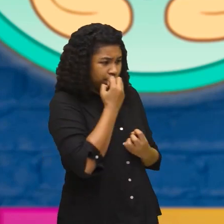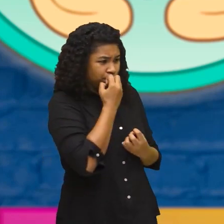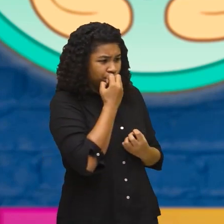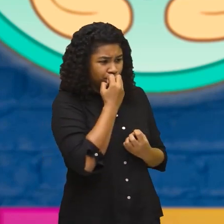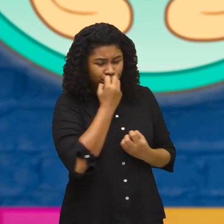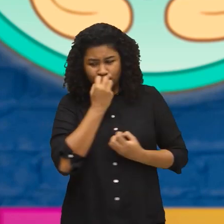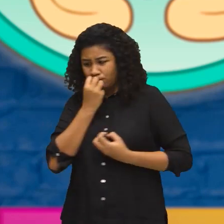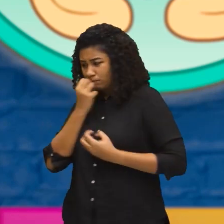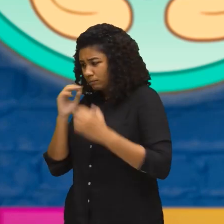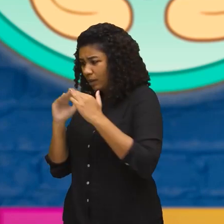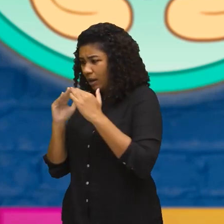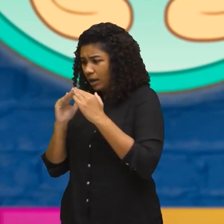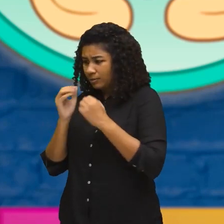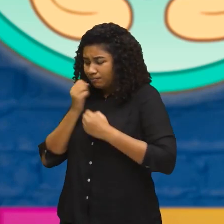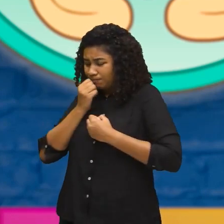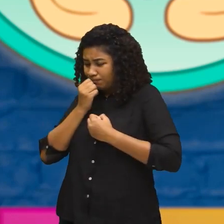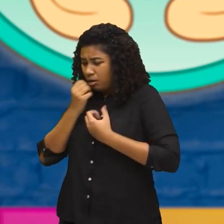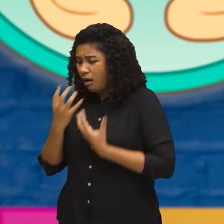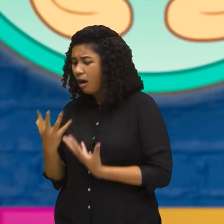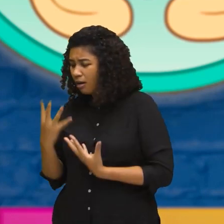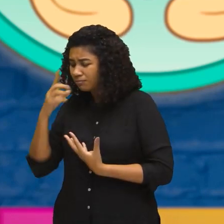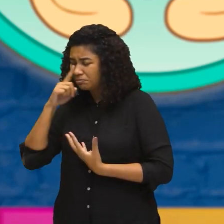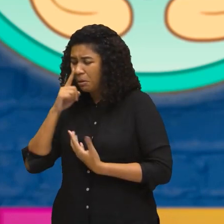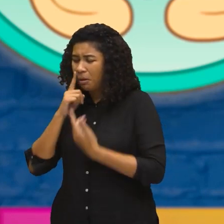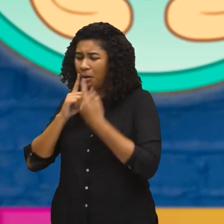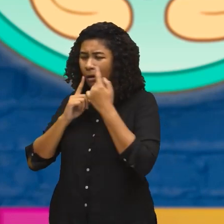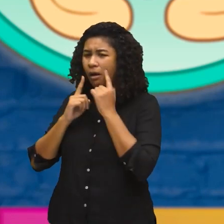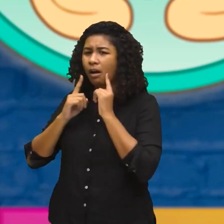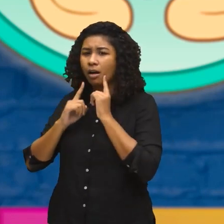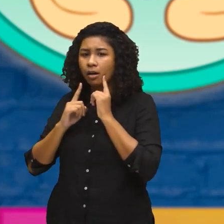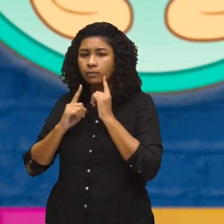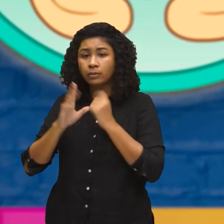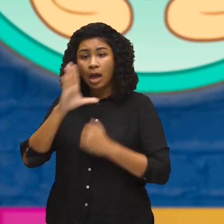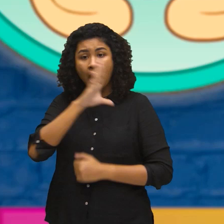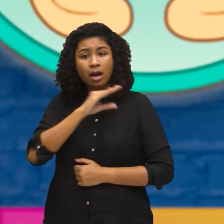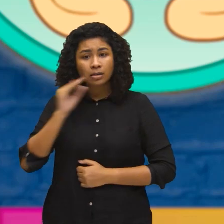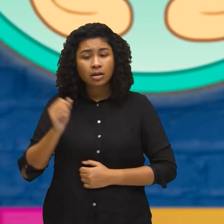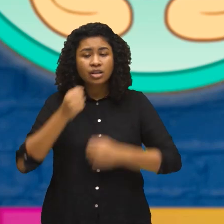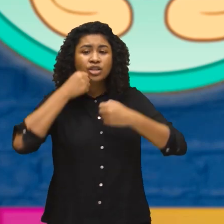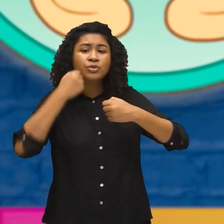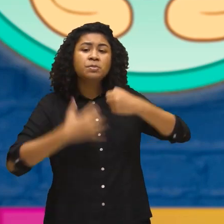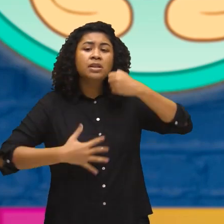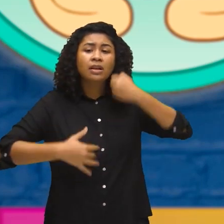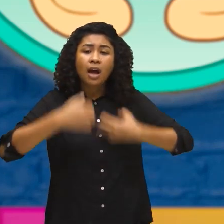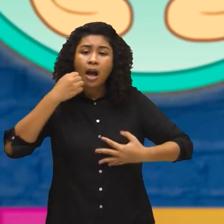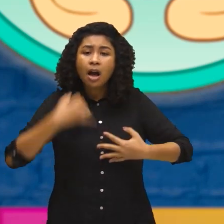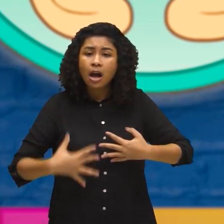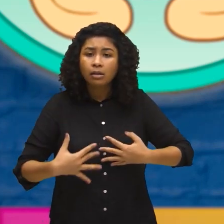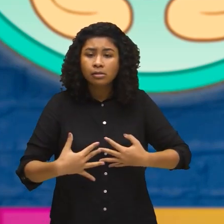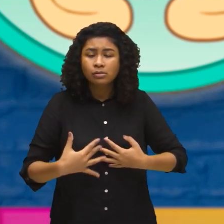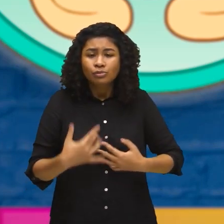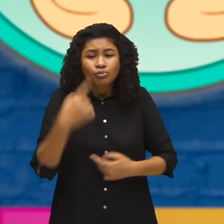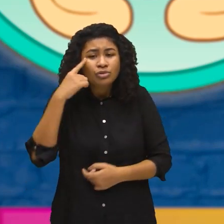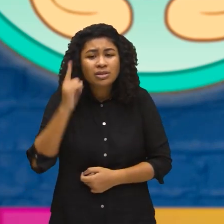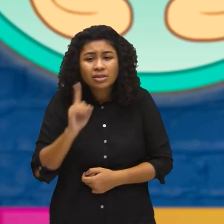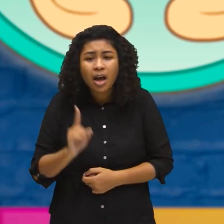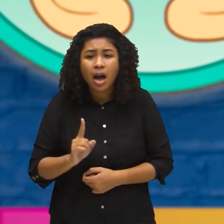dessa forma. Mas você fique atento aos sinais físicos. Se ela tem alguma mordida, se ela